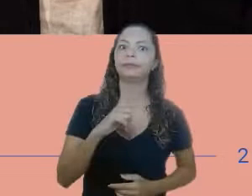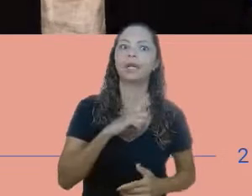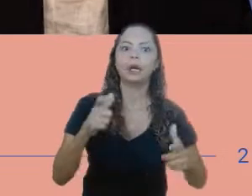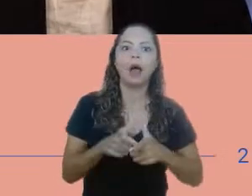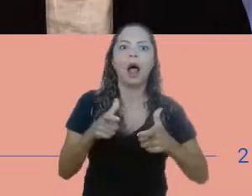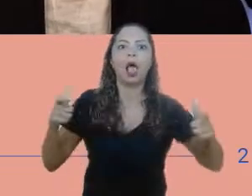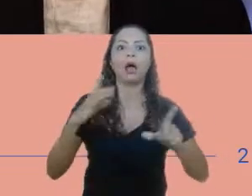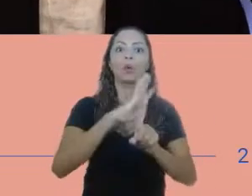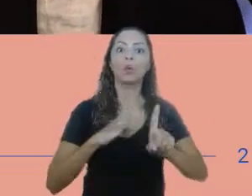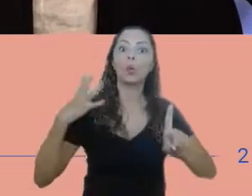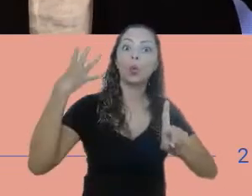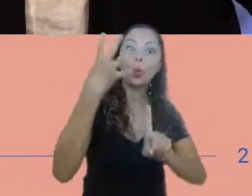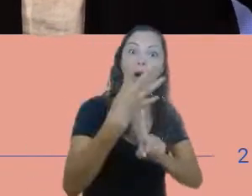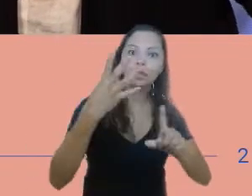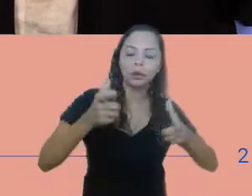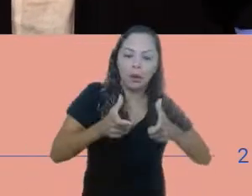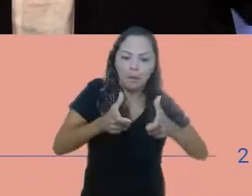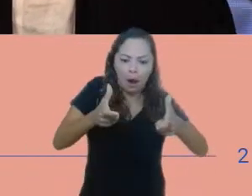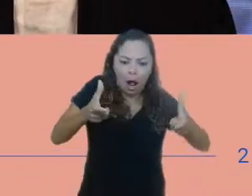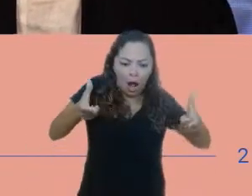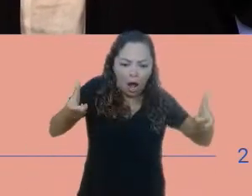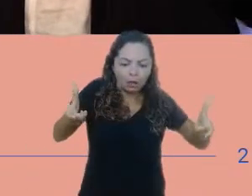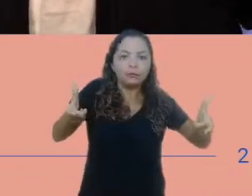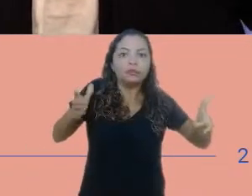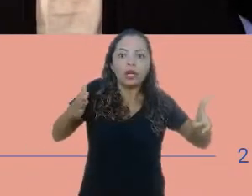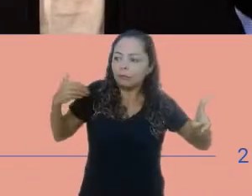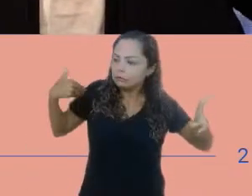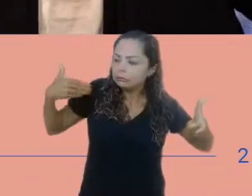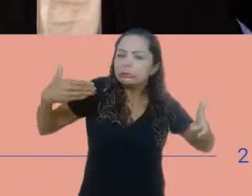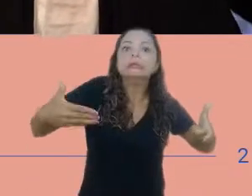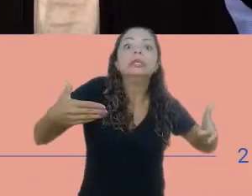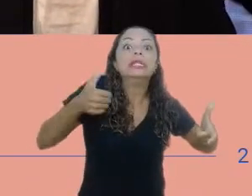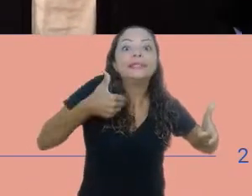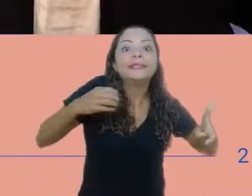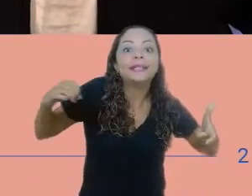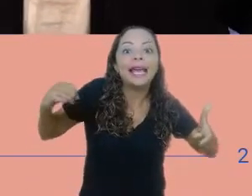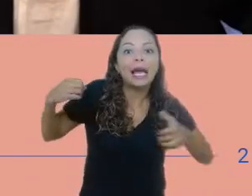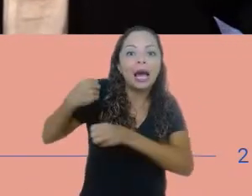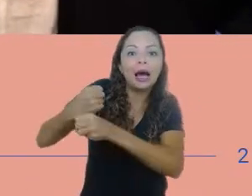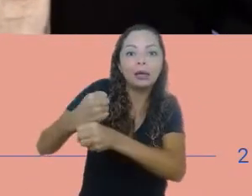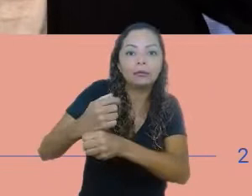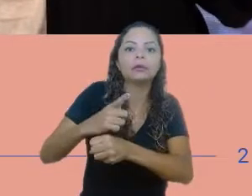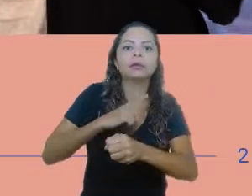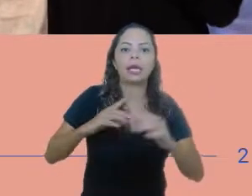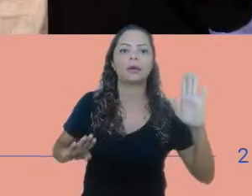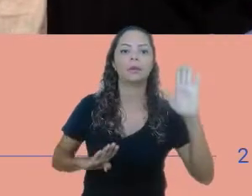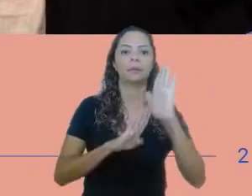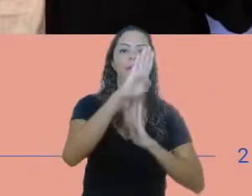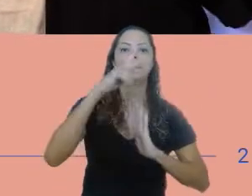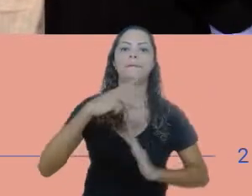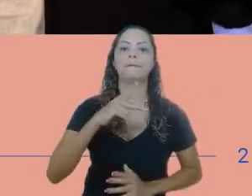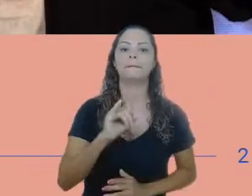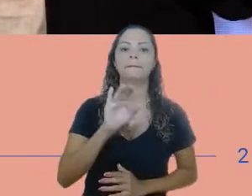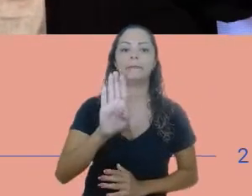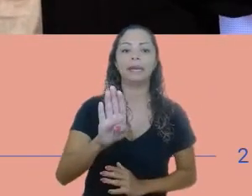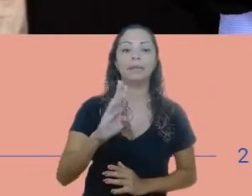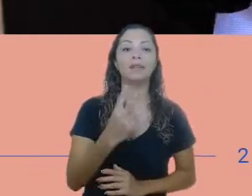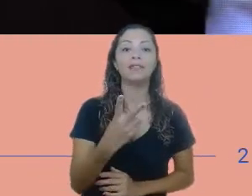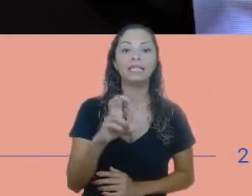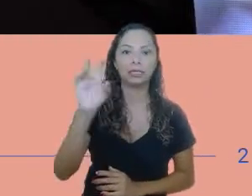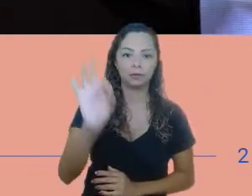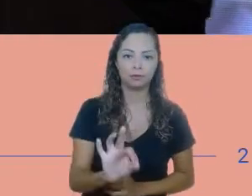últimos 100 anos a gente sabe que o PIB cresceu 25% EA demanda por materiais em